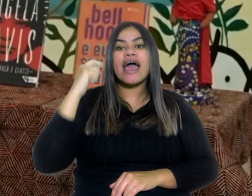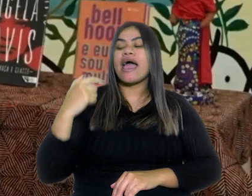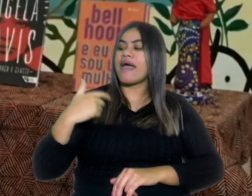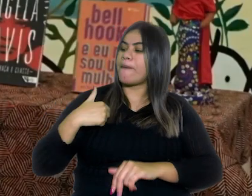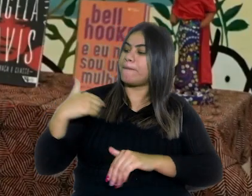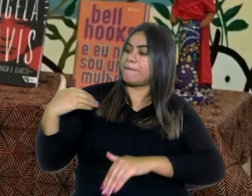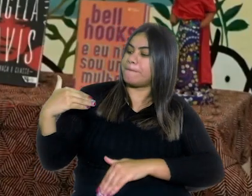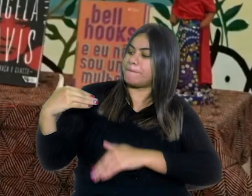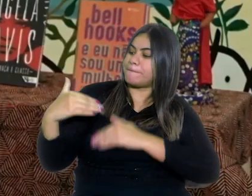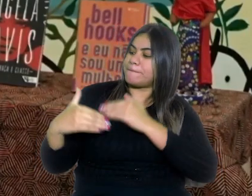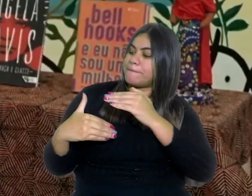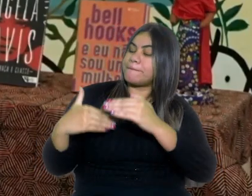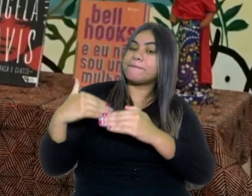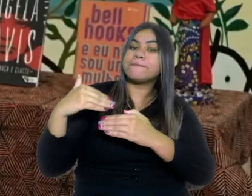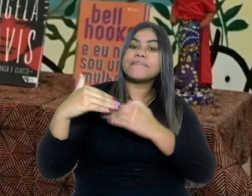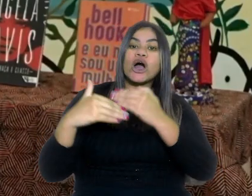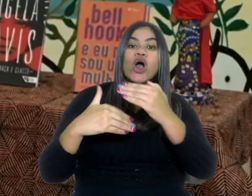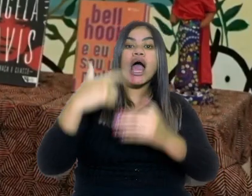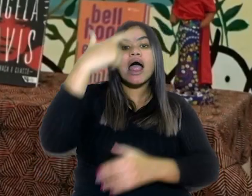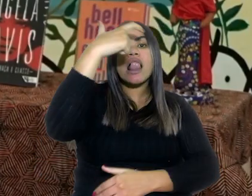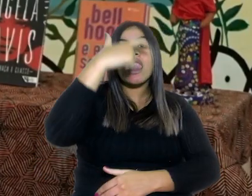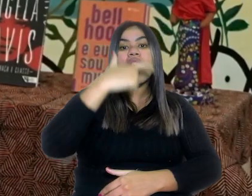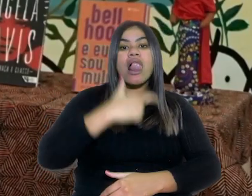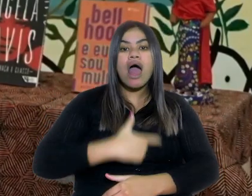negra. Meu processo